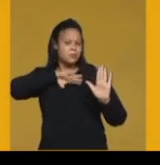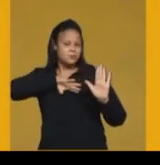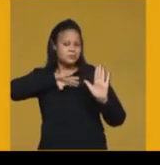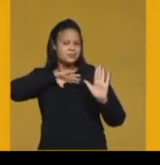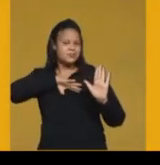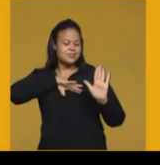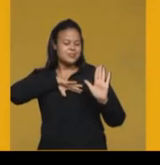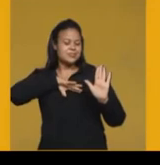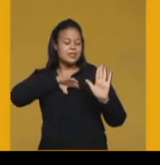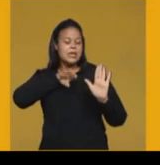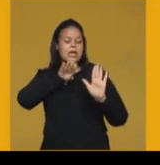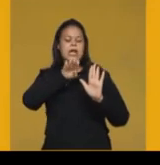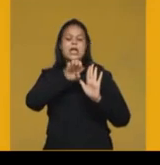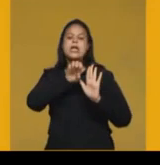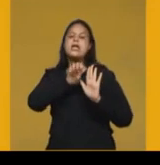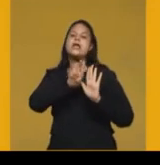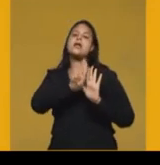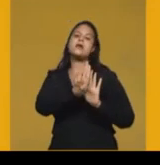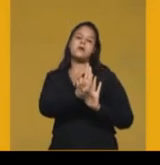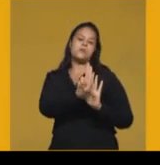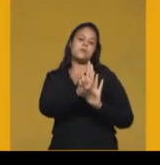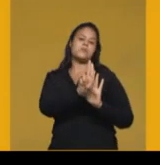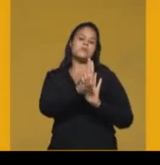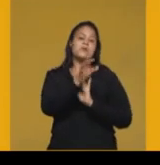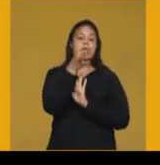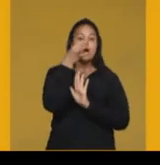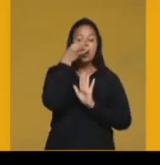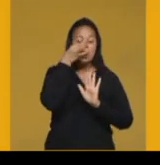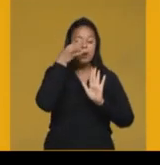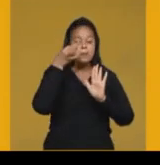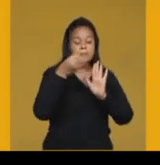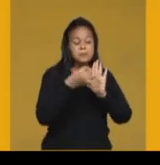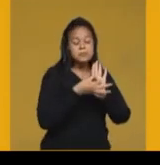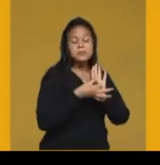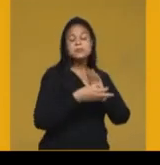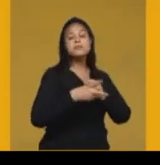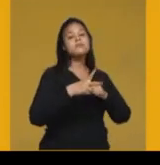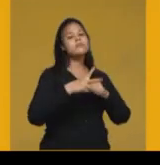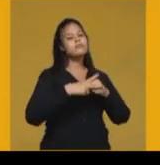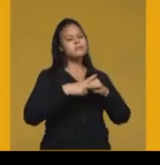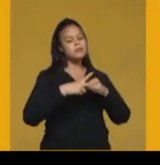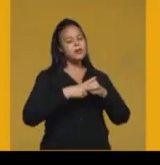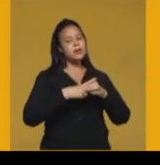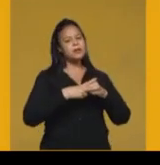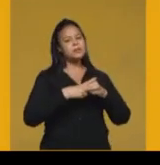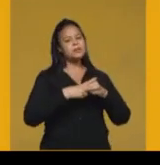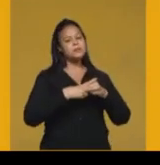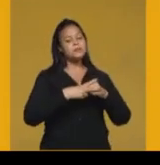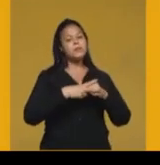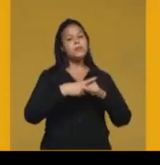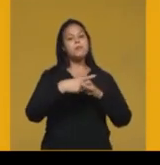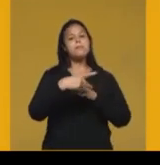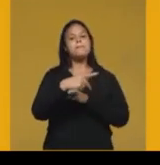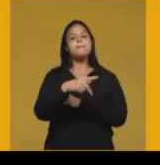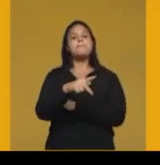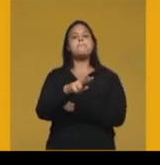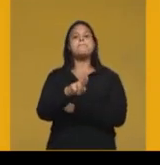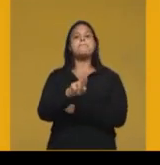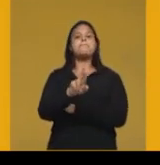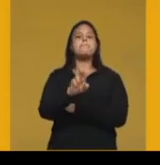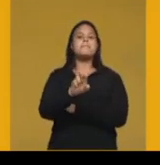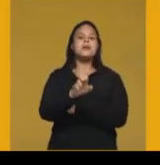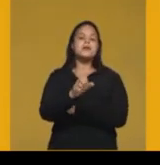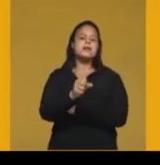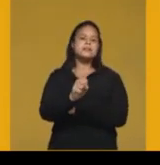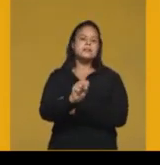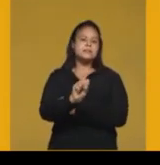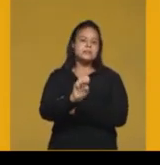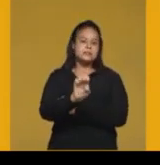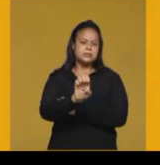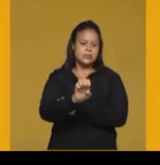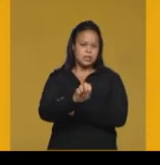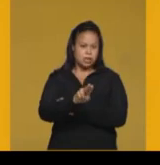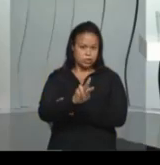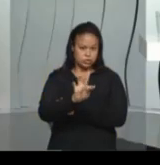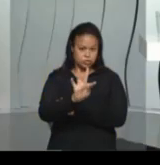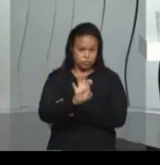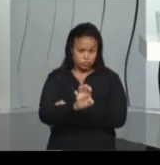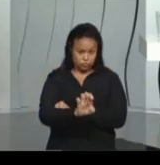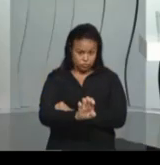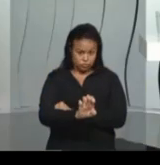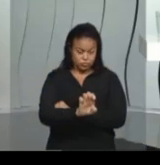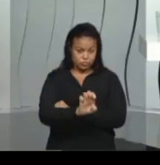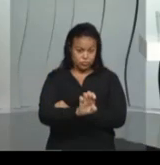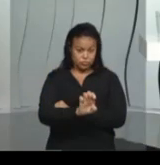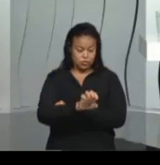Observamos que há tantos verbos no presente. Lá no começo, quando ela